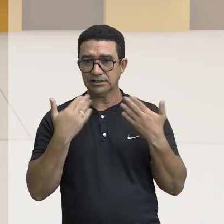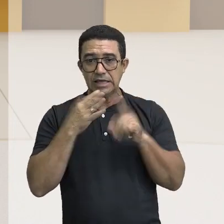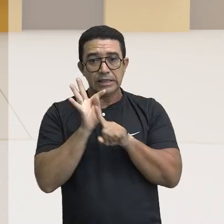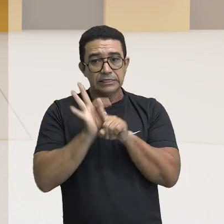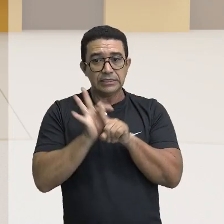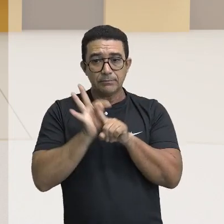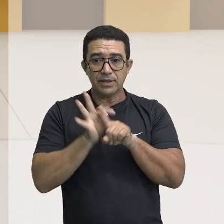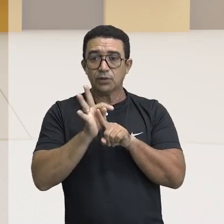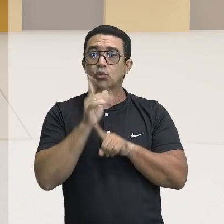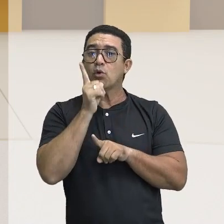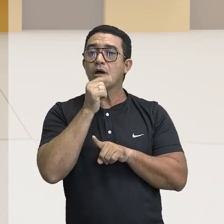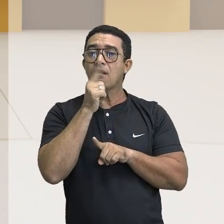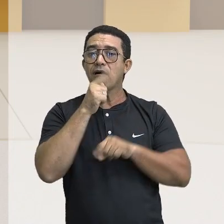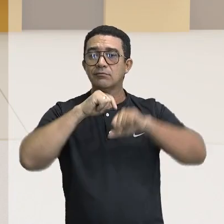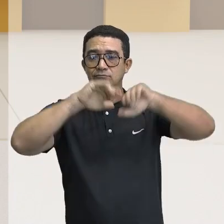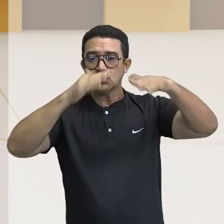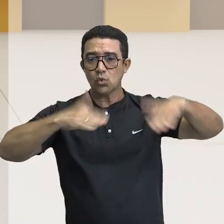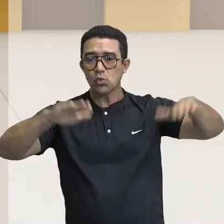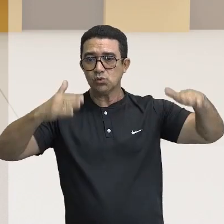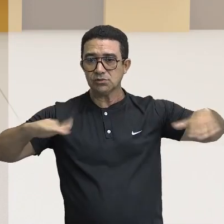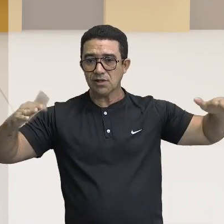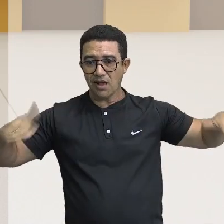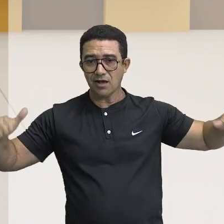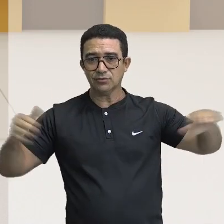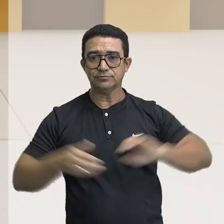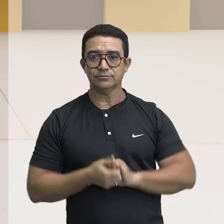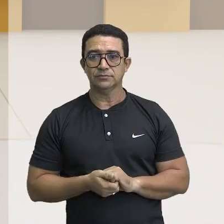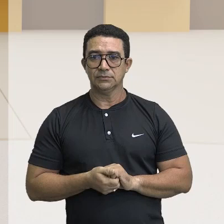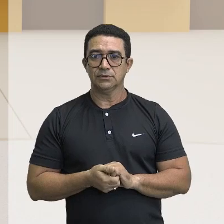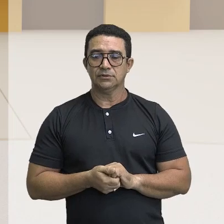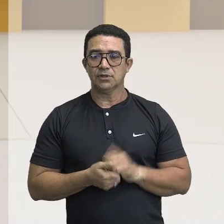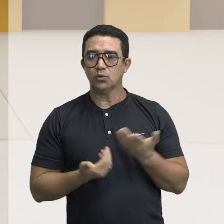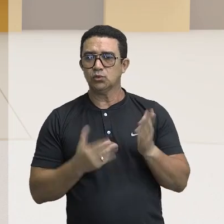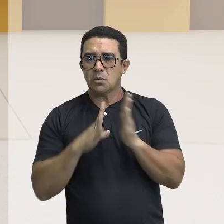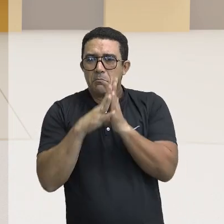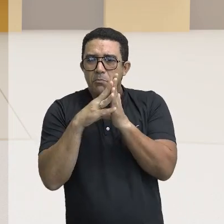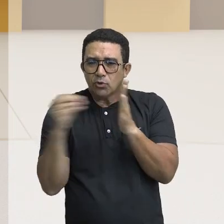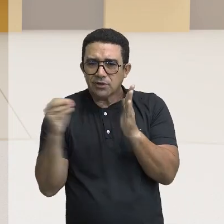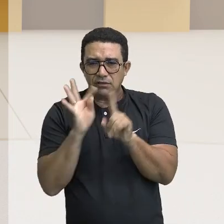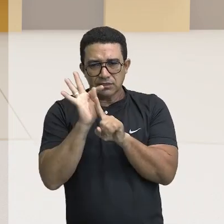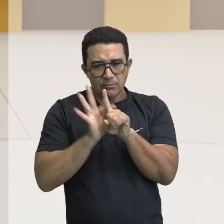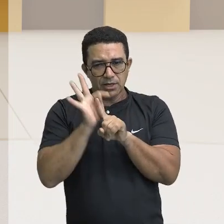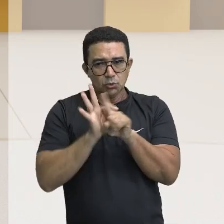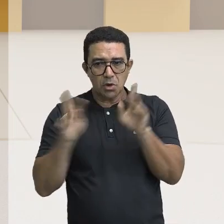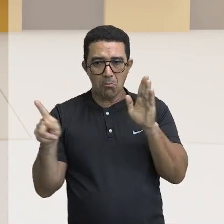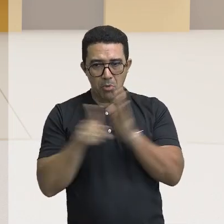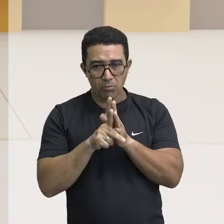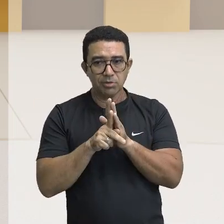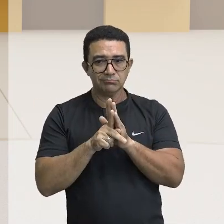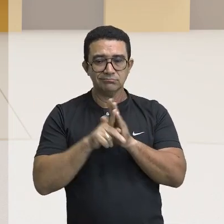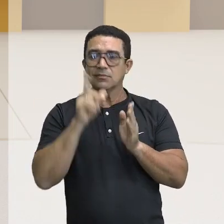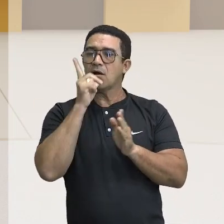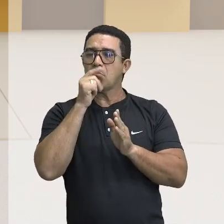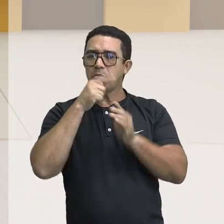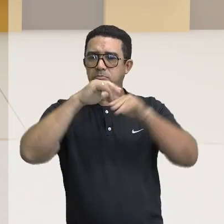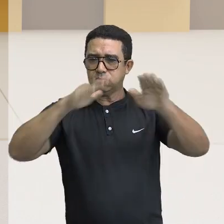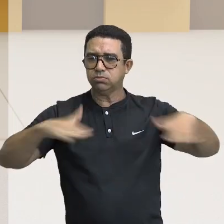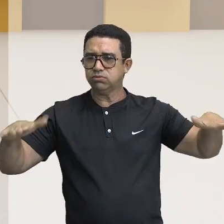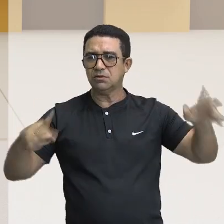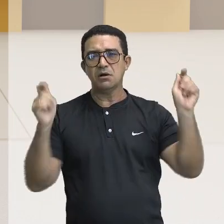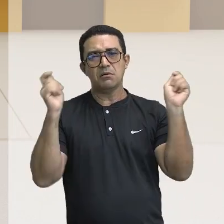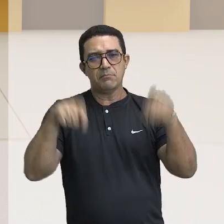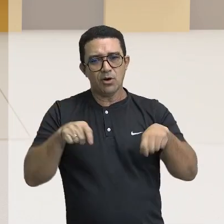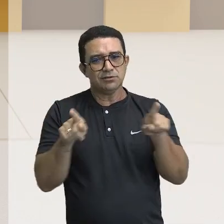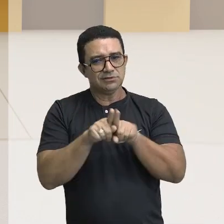dos oceanos, que a gente fala bastante, não é? A alteração dos padrões de temperatura dos oceanos pode levar a uma série de